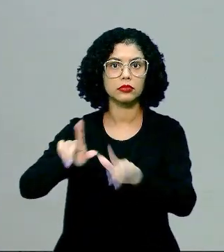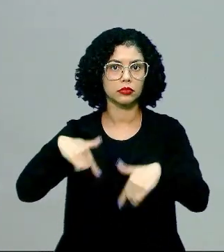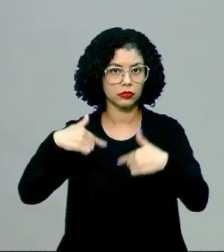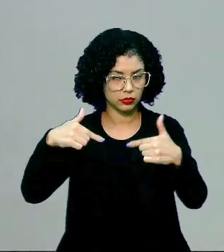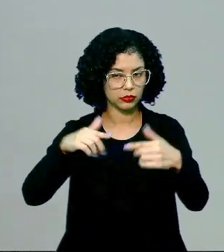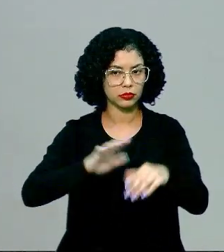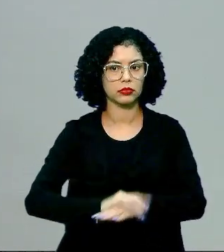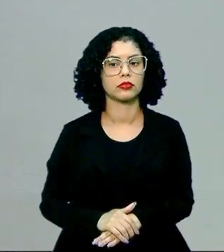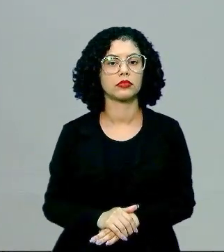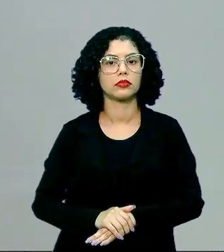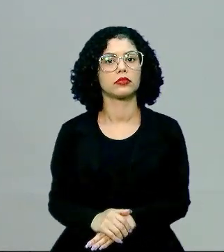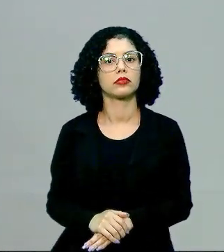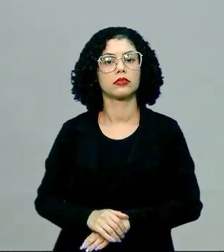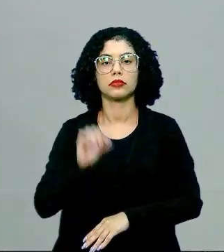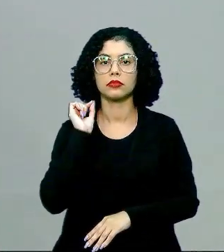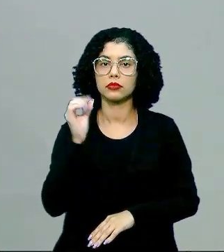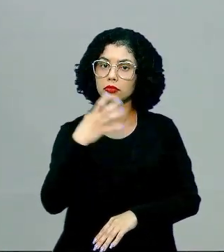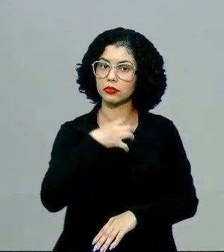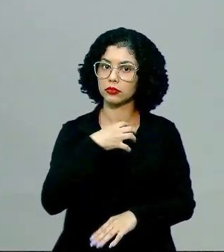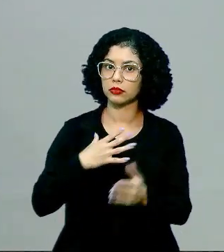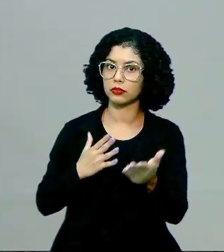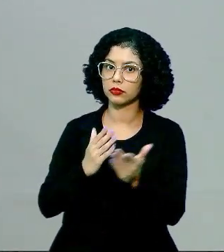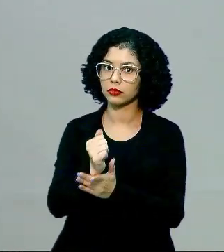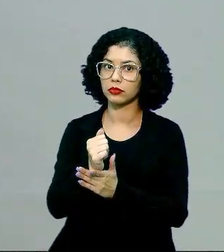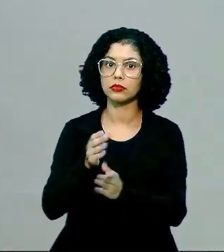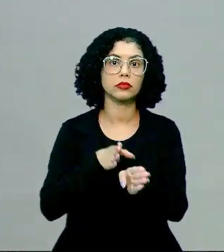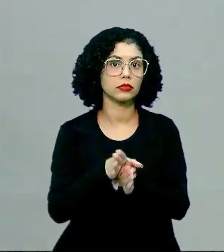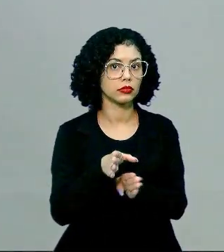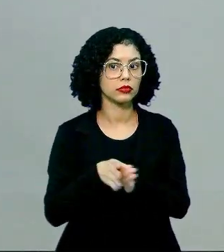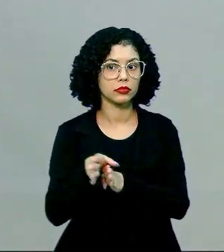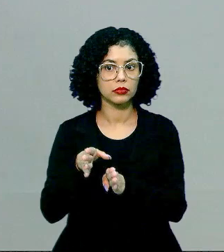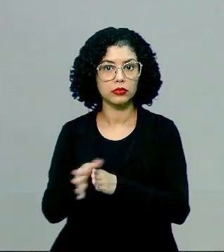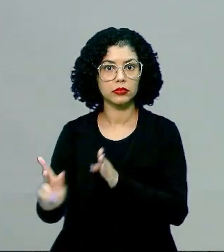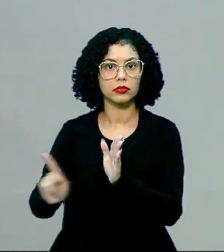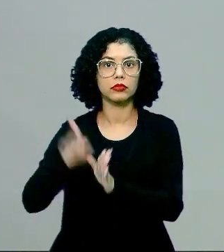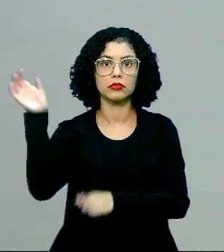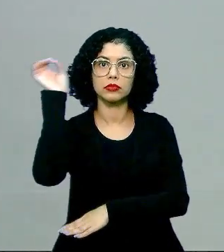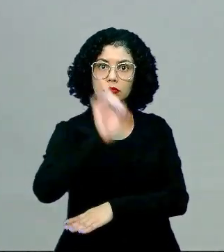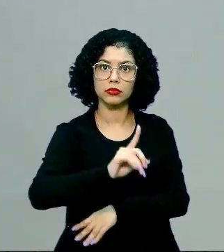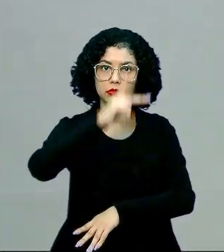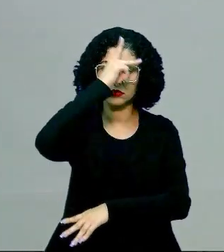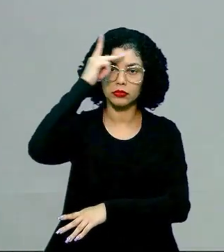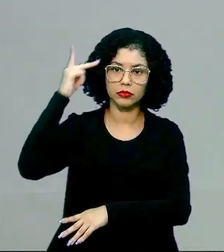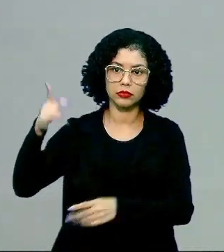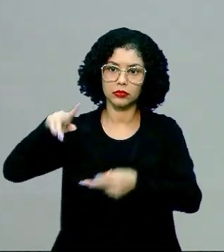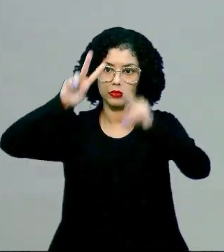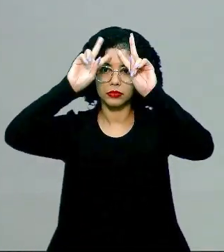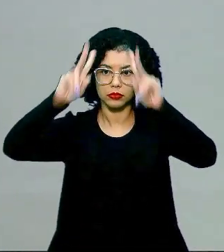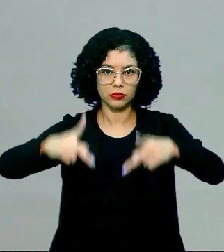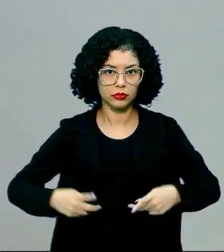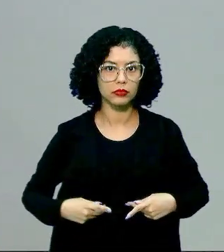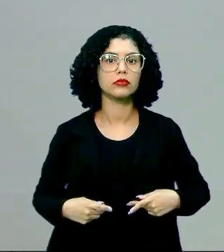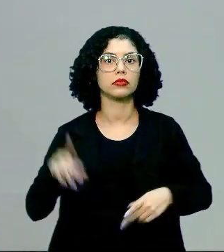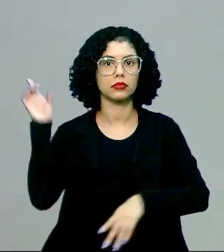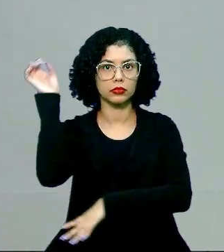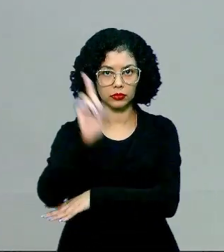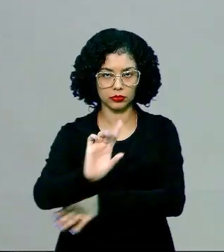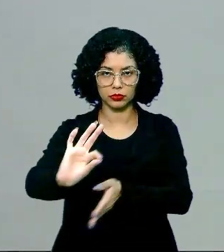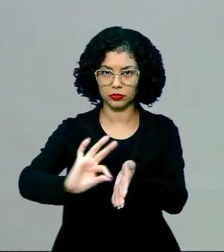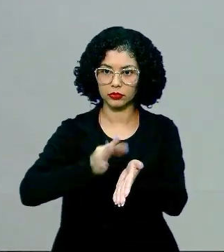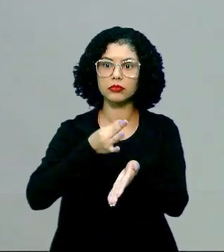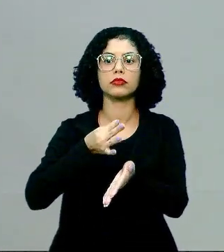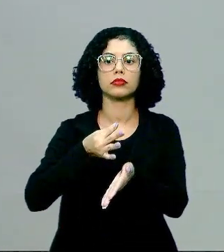de luta, no sentido de buscar consolidar os seus direitos, a efetividade dos seus